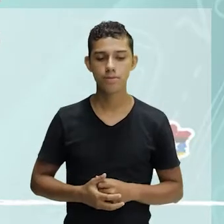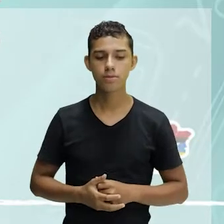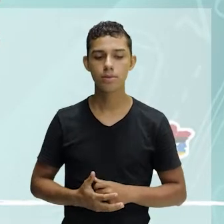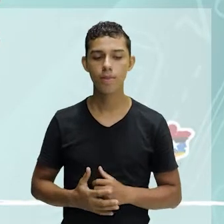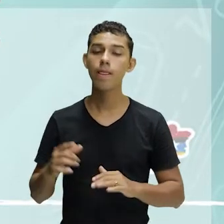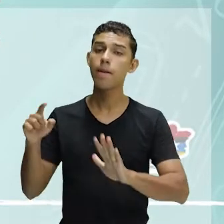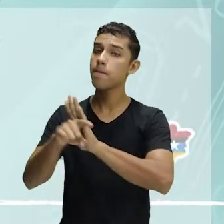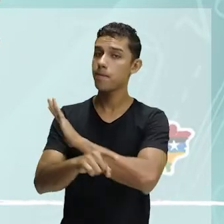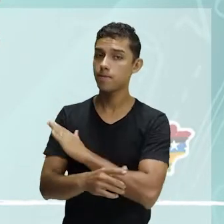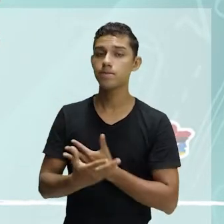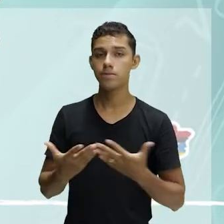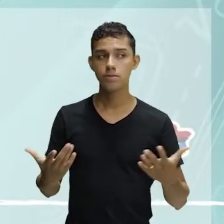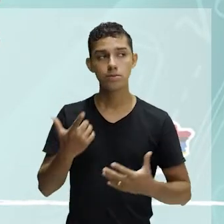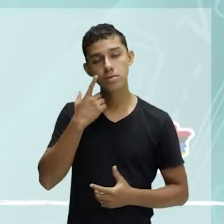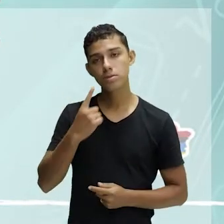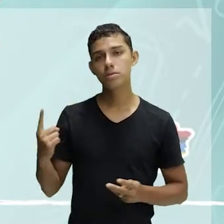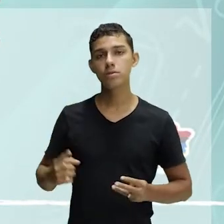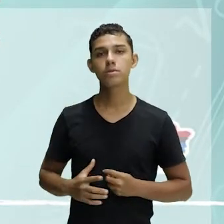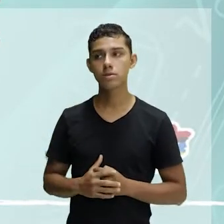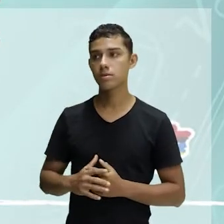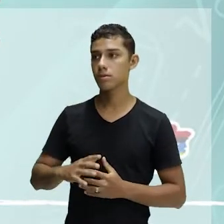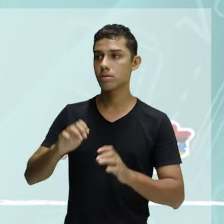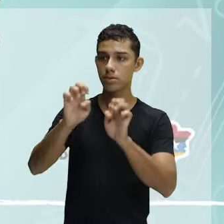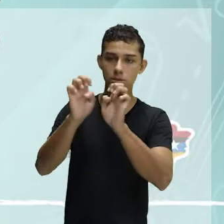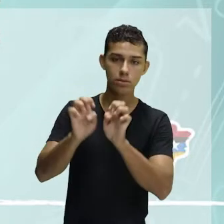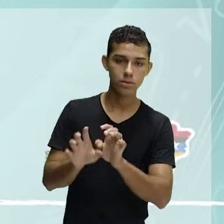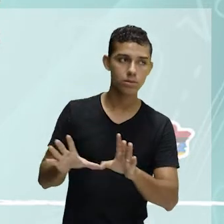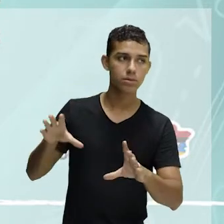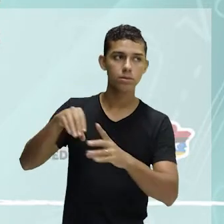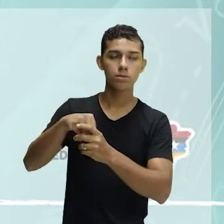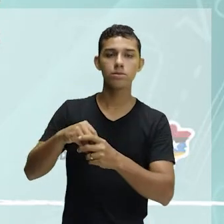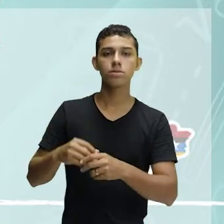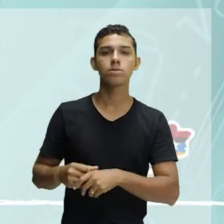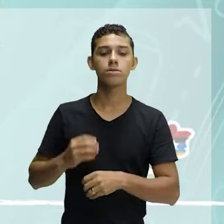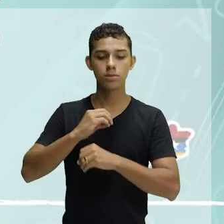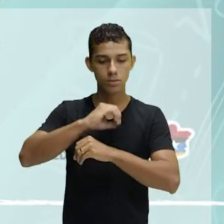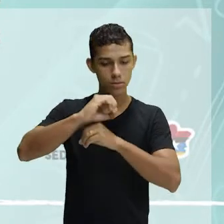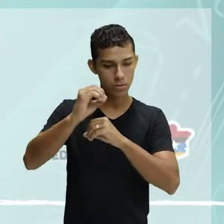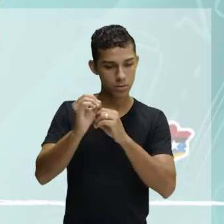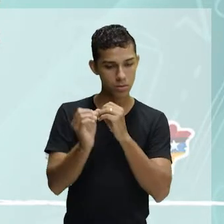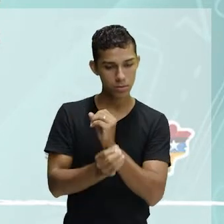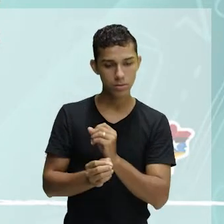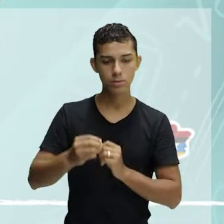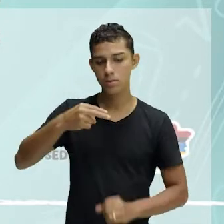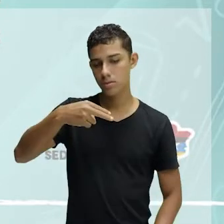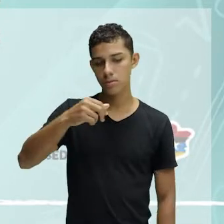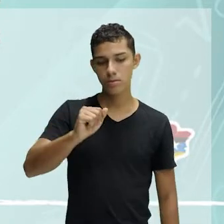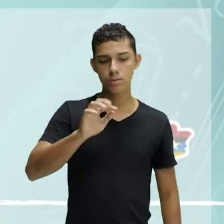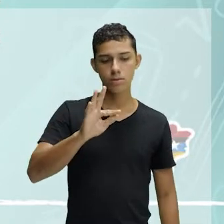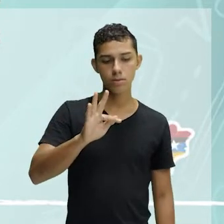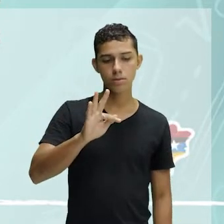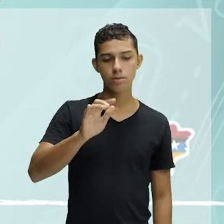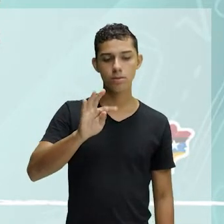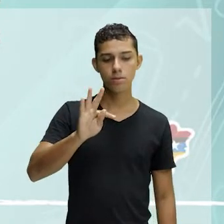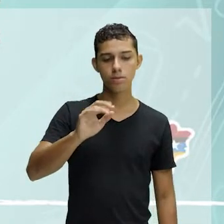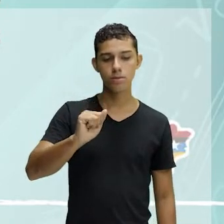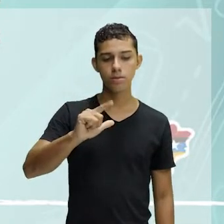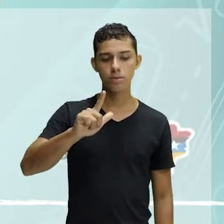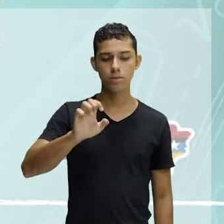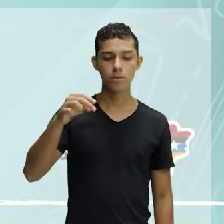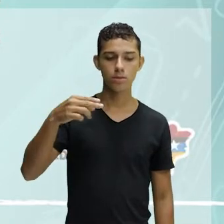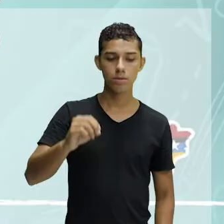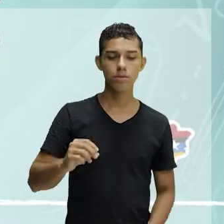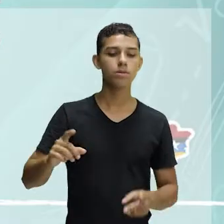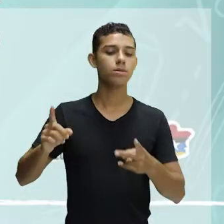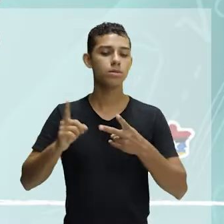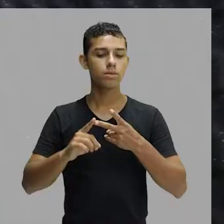Mais uma questão. Considere as estruturas moleculares do naftaleno e da decalina, representadas